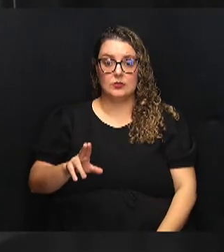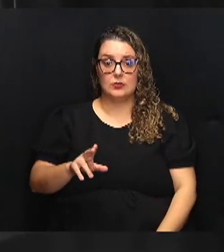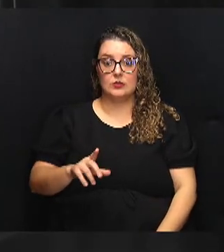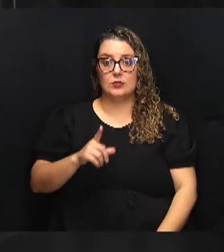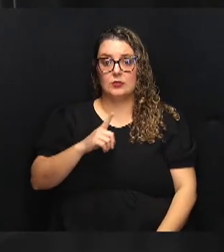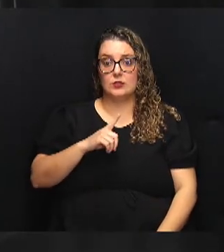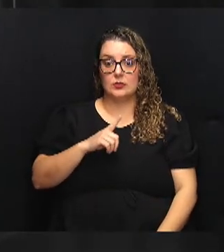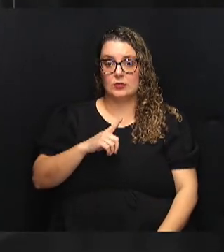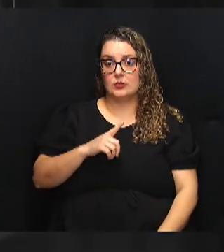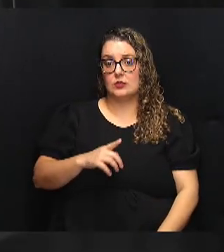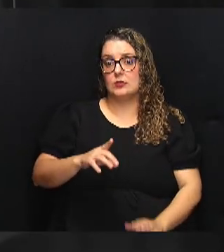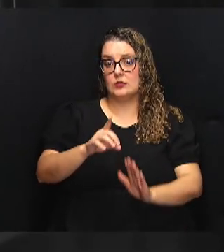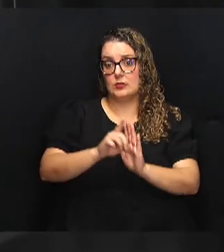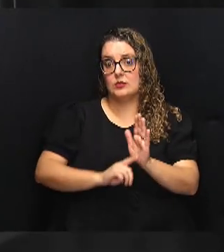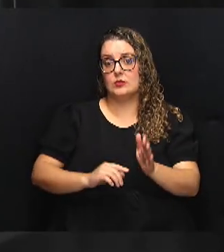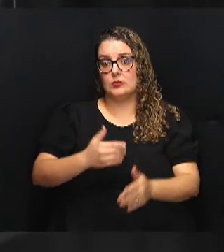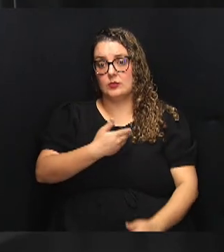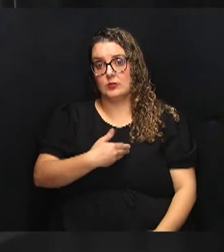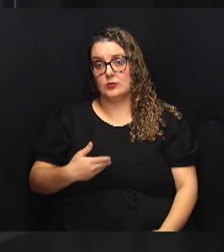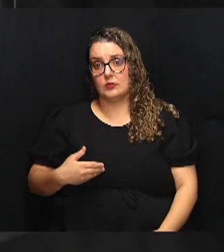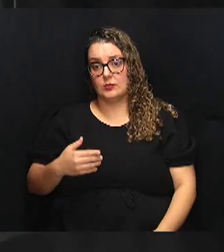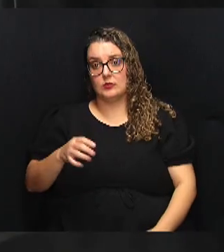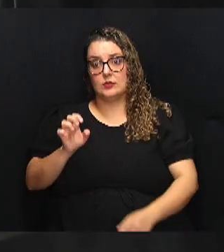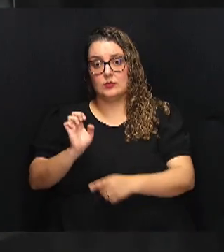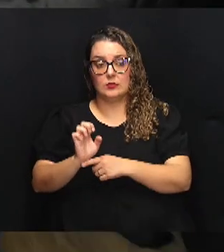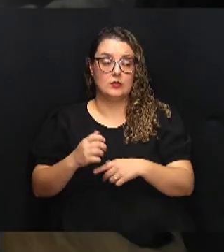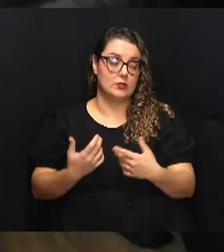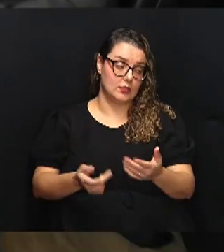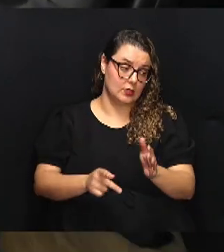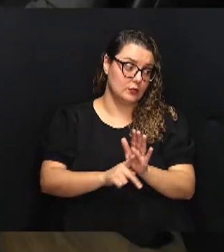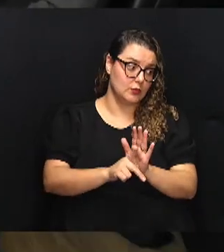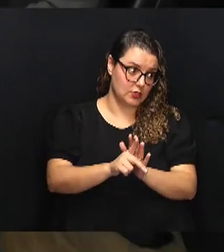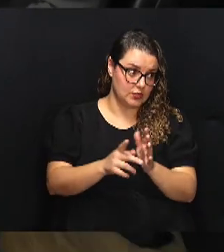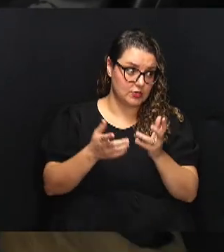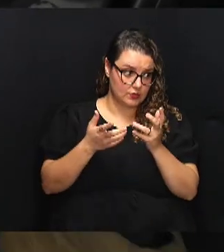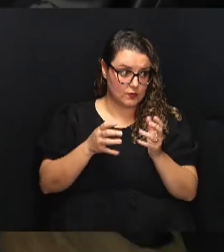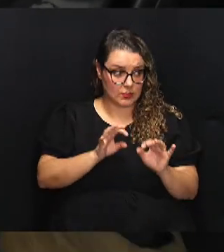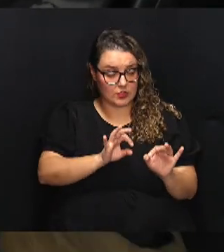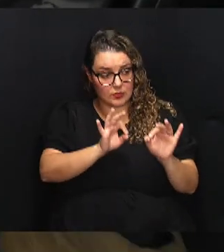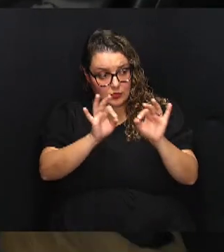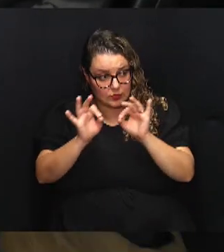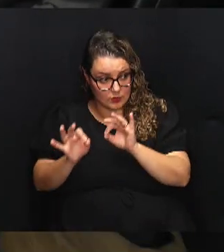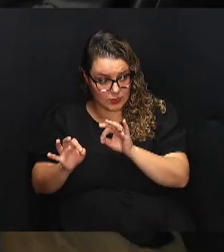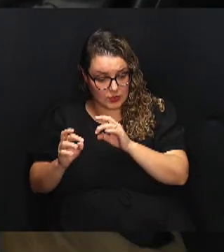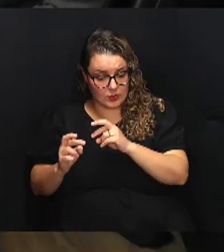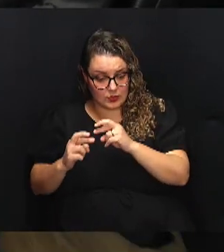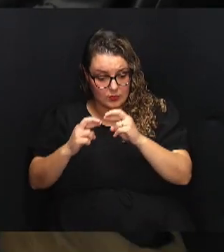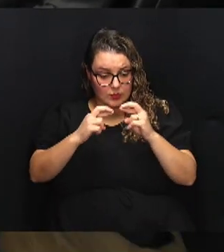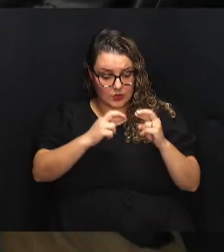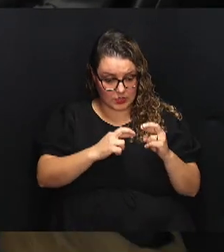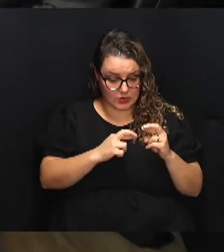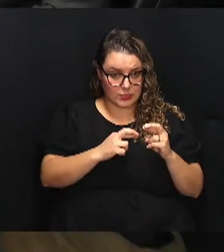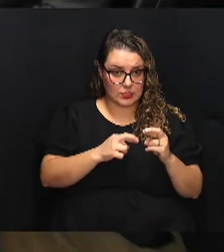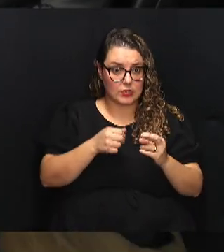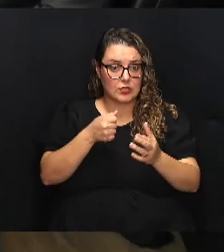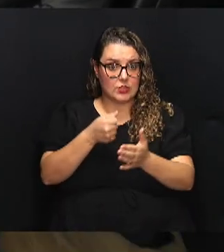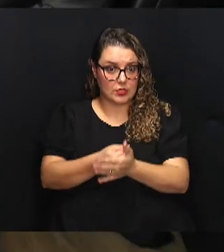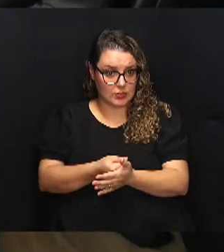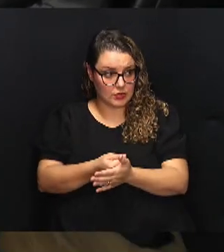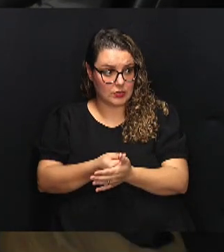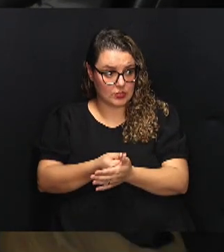essa informação do governo do estado. E aí o projeto ele pretende então acompanhar, fiscalizar, garantir